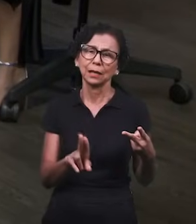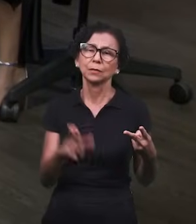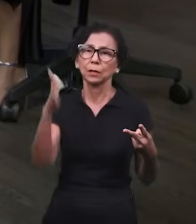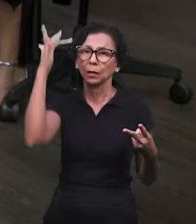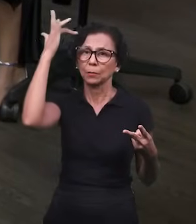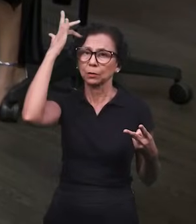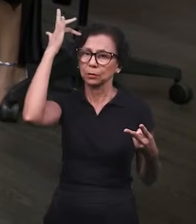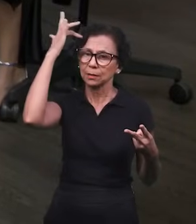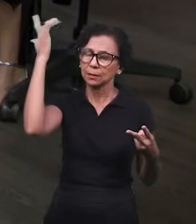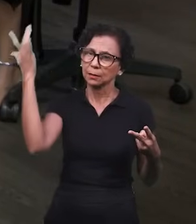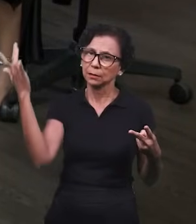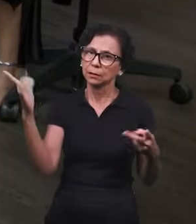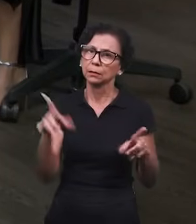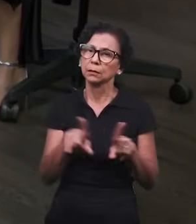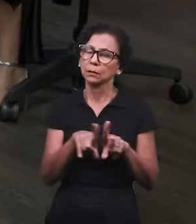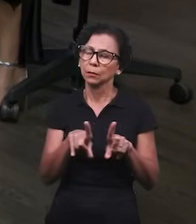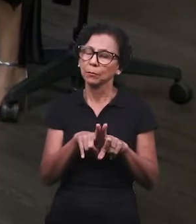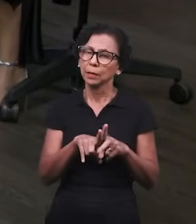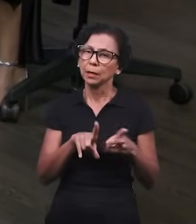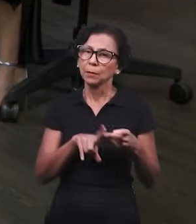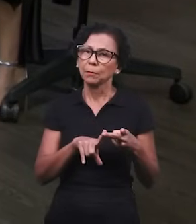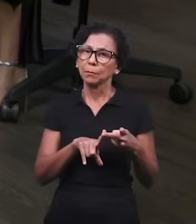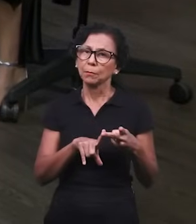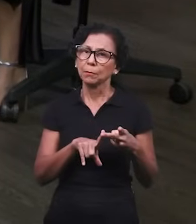mais solta o aluno para se virar.